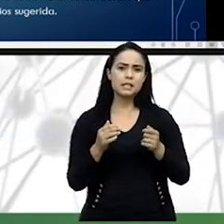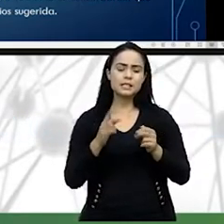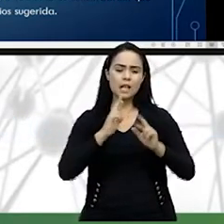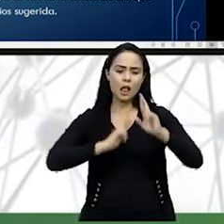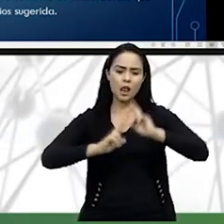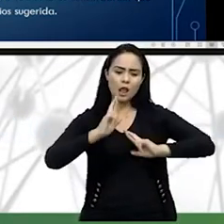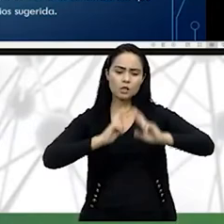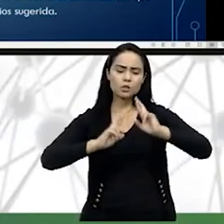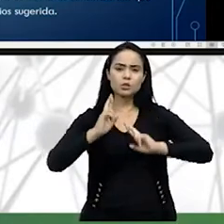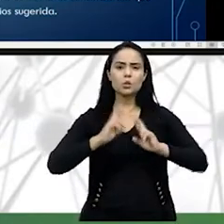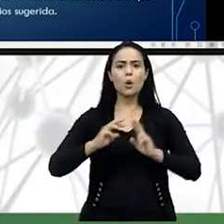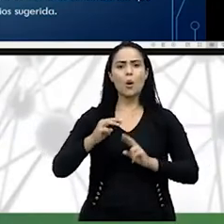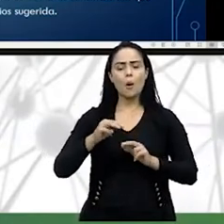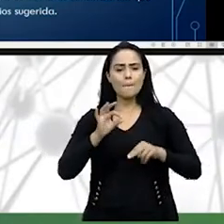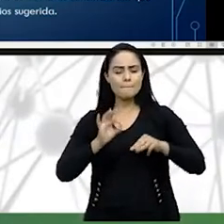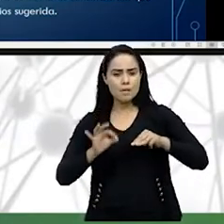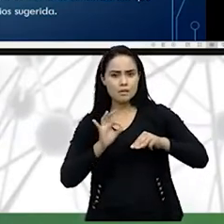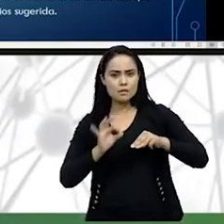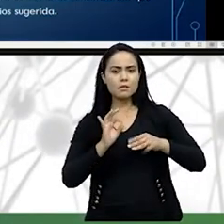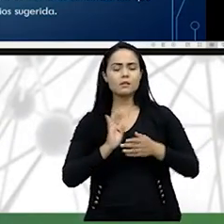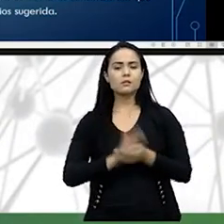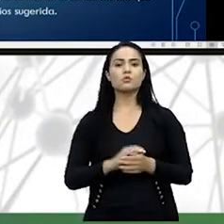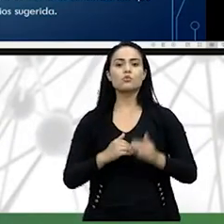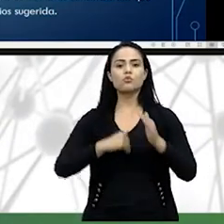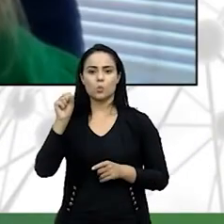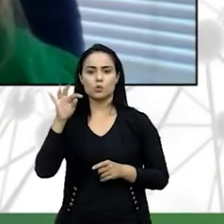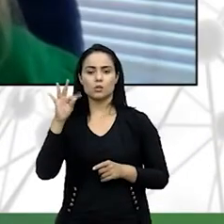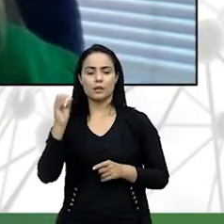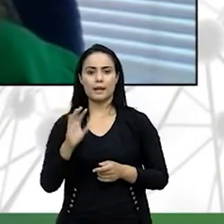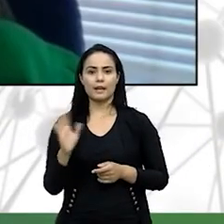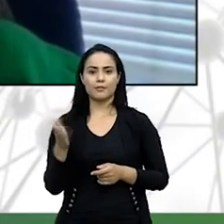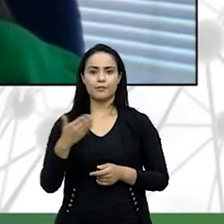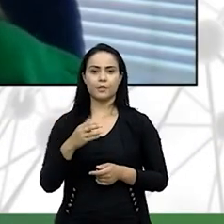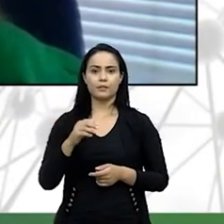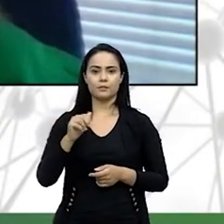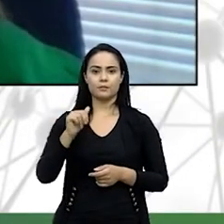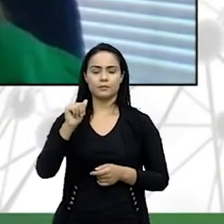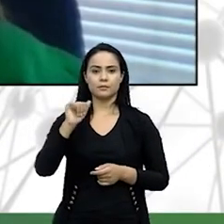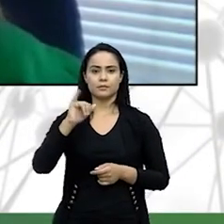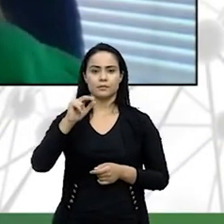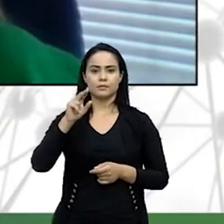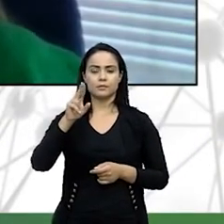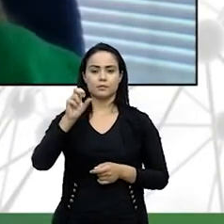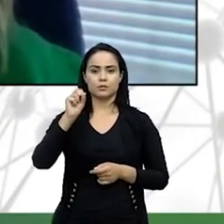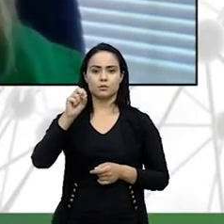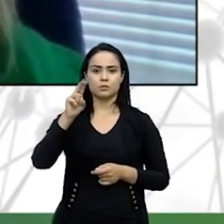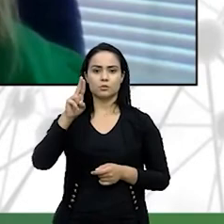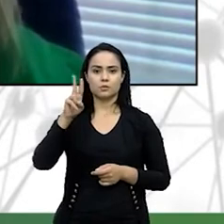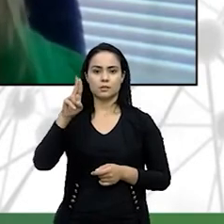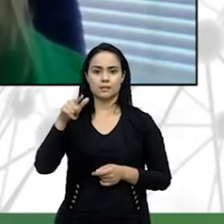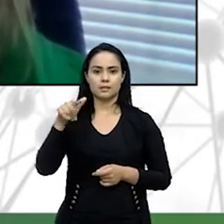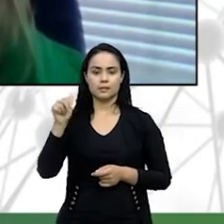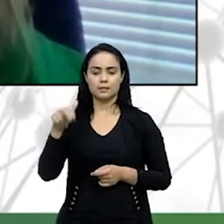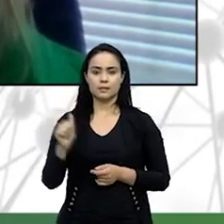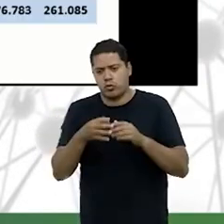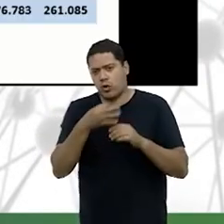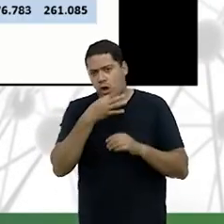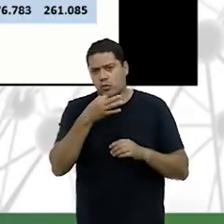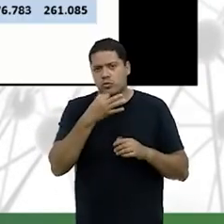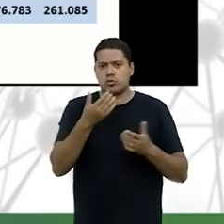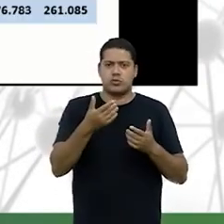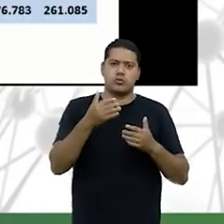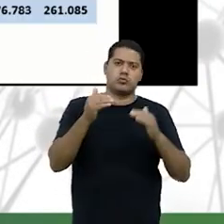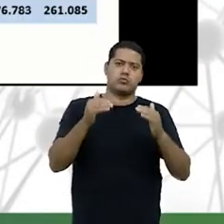ministros com expediente sobre essa priorização. Realizado em parceria com o Conselho Nacional de Justiça, a proposta